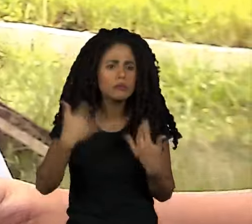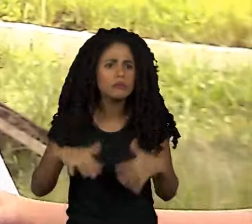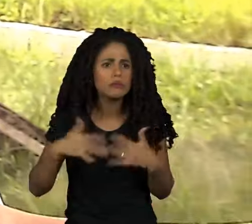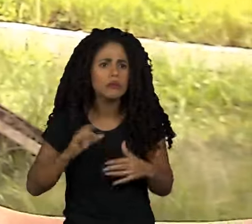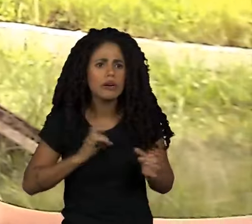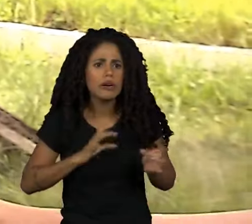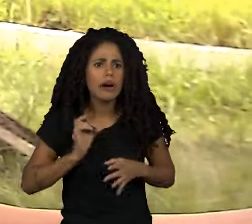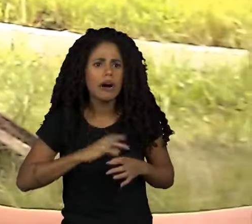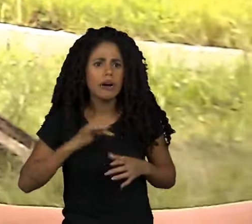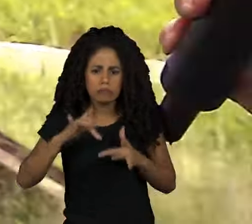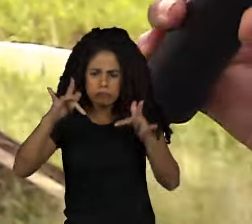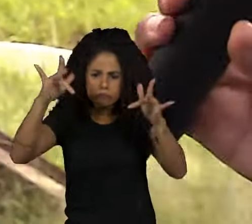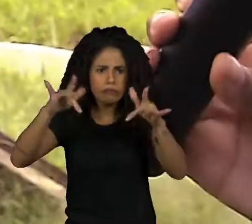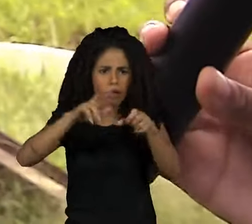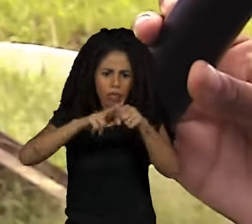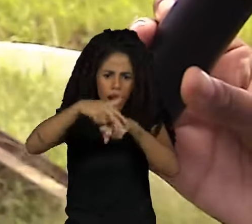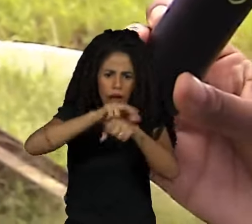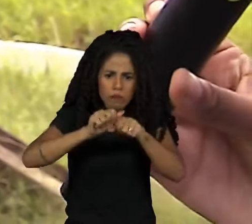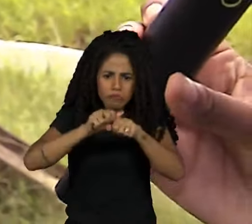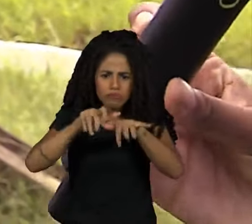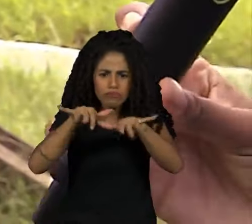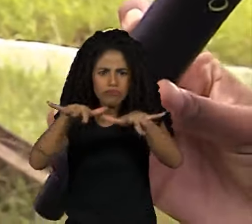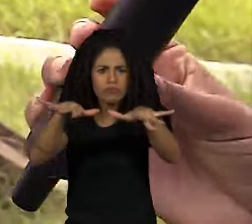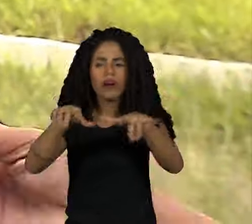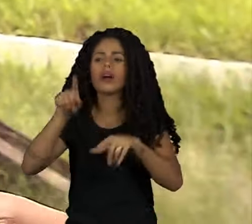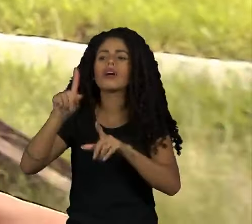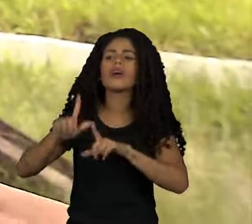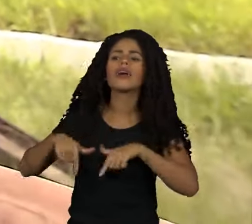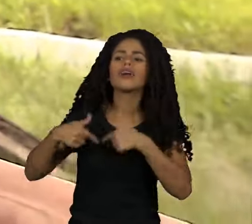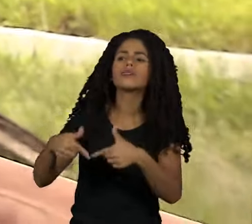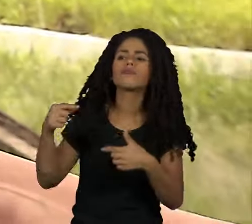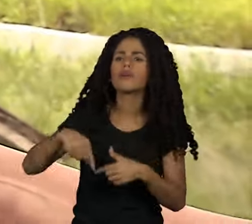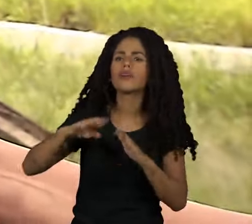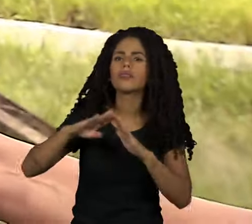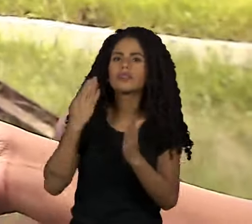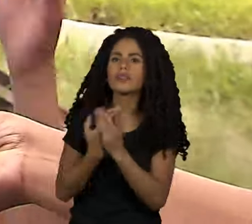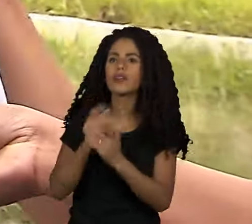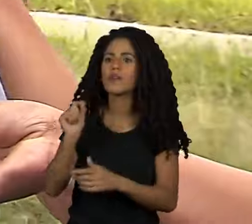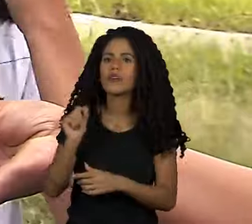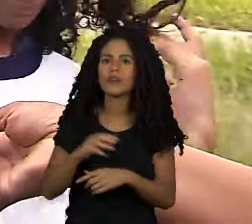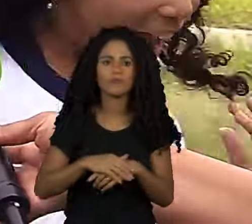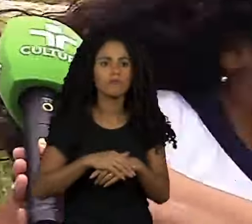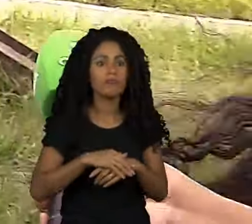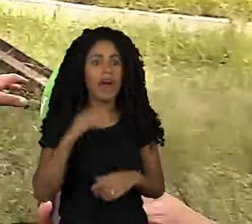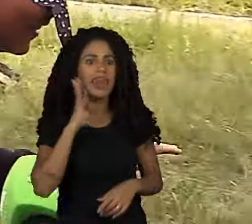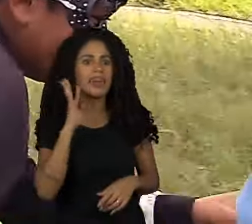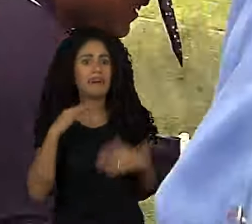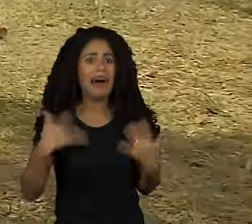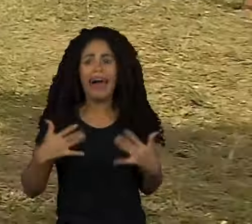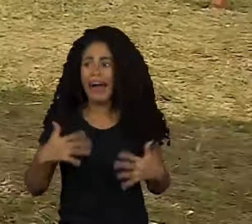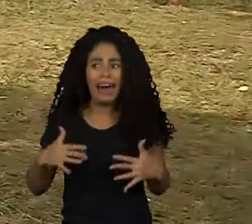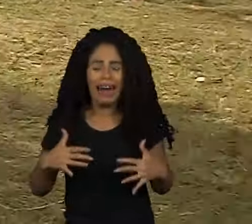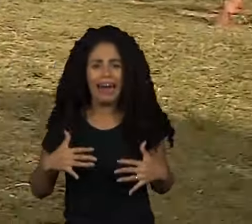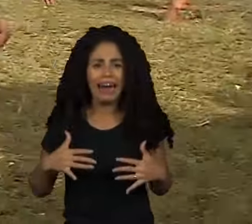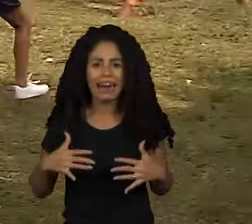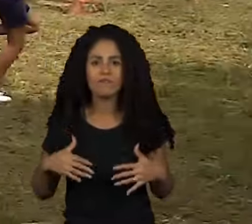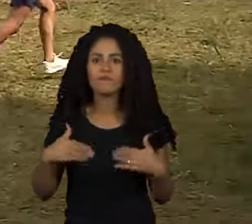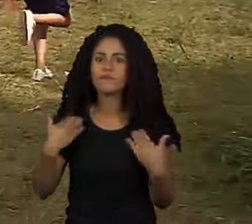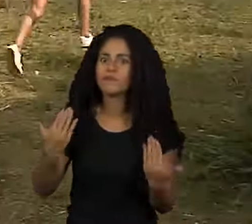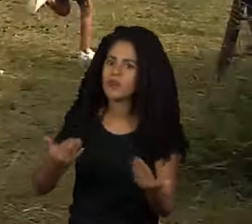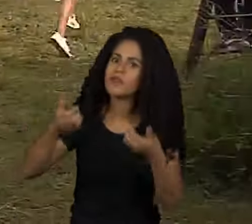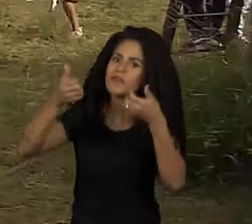muitas, muitas doenças. E o que que você tá achando dessa ação aqui na escola, cara? Ai, tô achando muito legal. E como eu